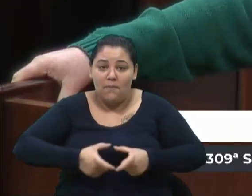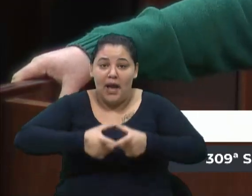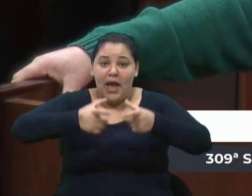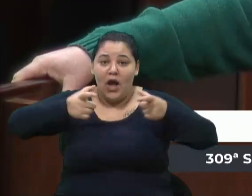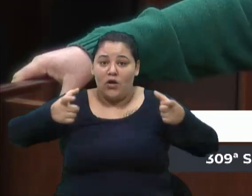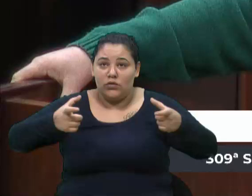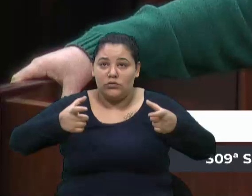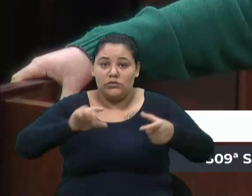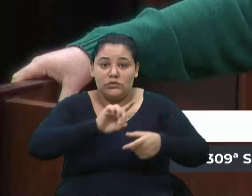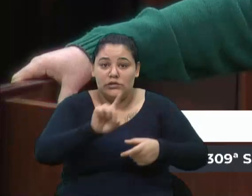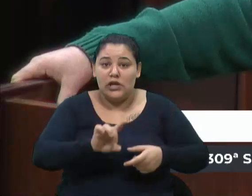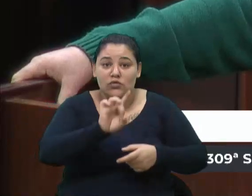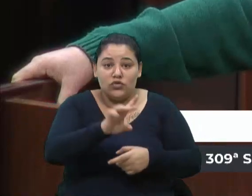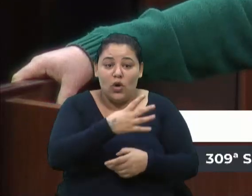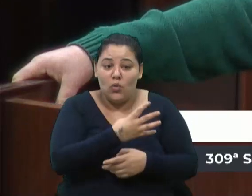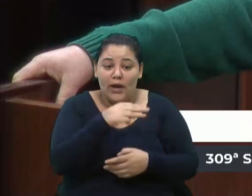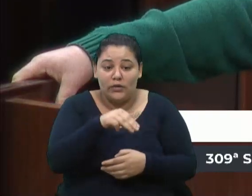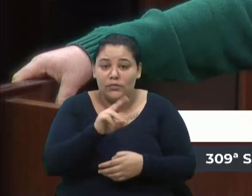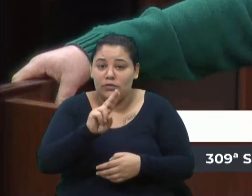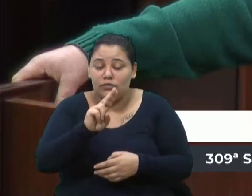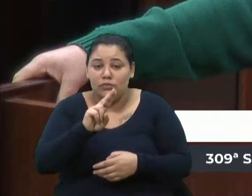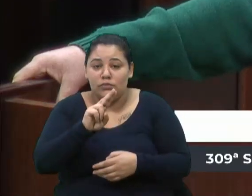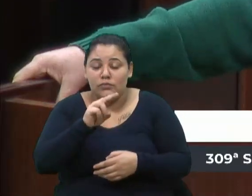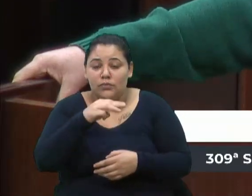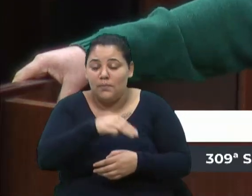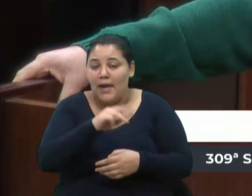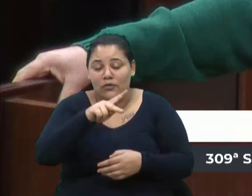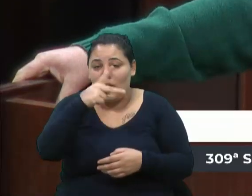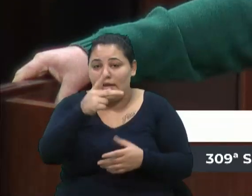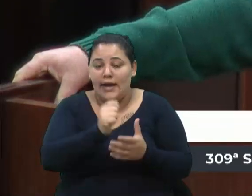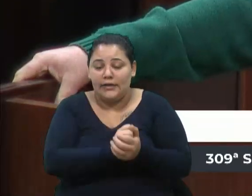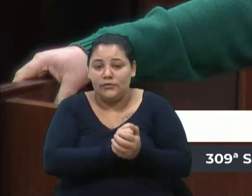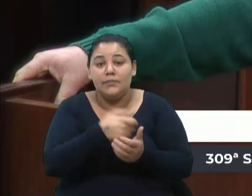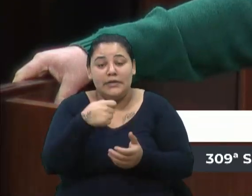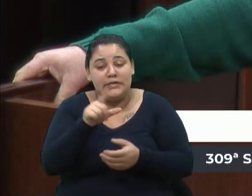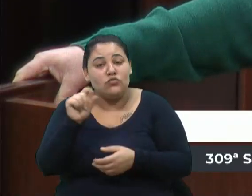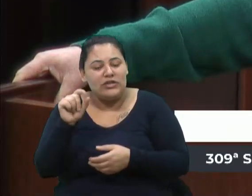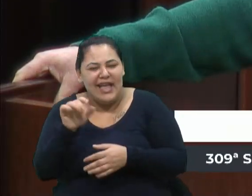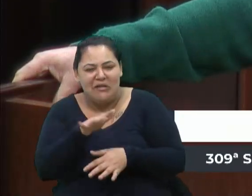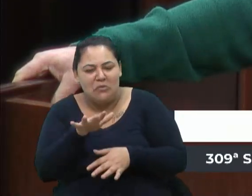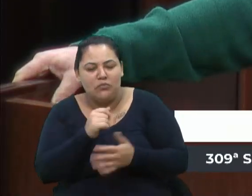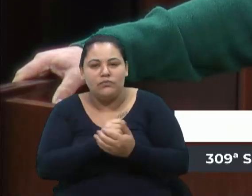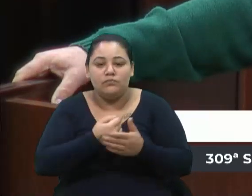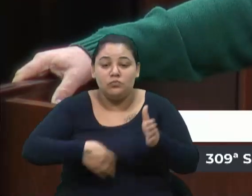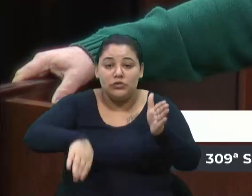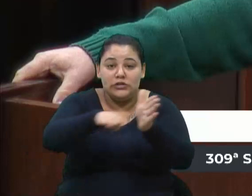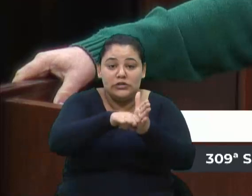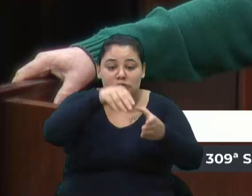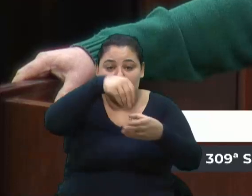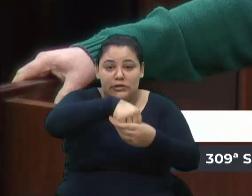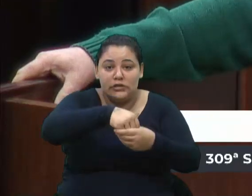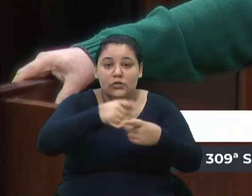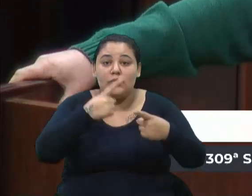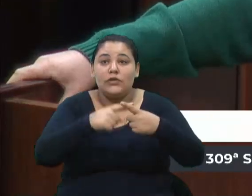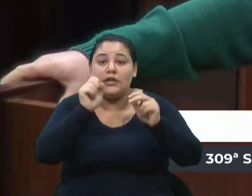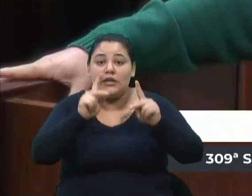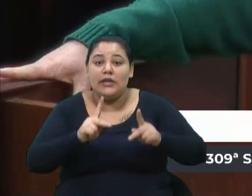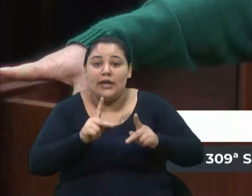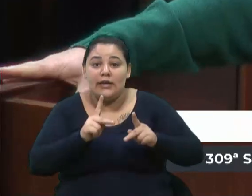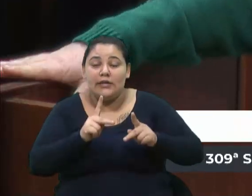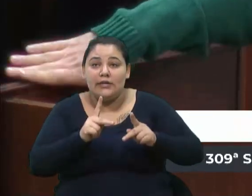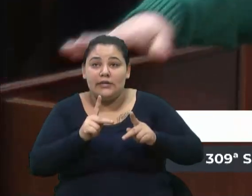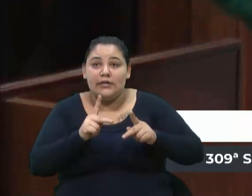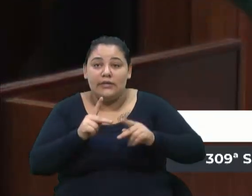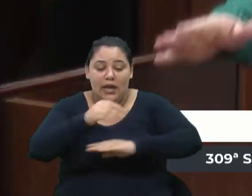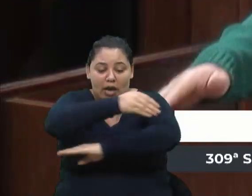invés de 4 mil metros no mínimo 10 mil metros com estacionamento interno porque quem tá pegando é Dom José Baré